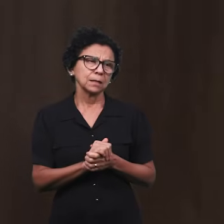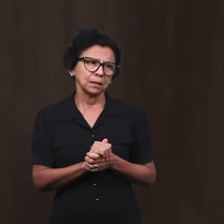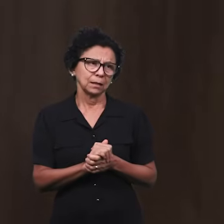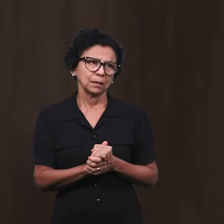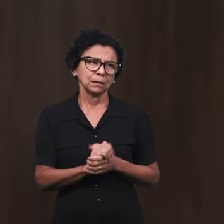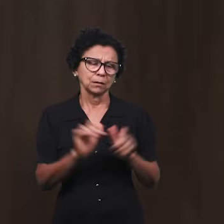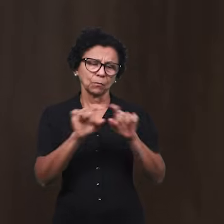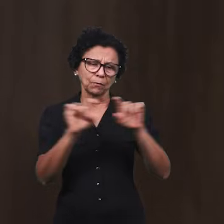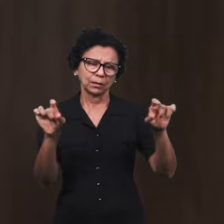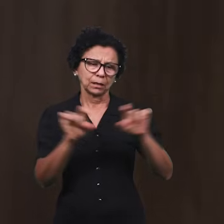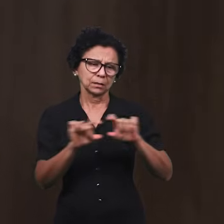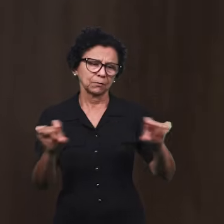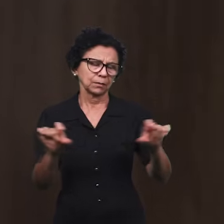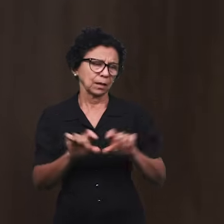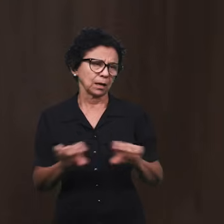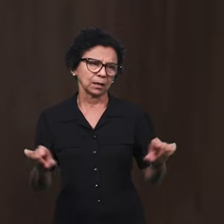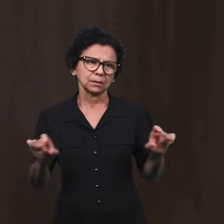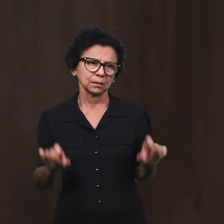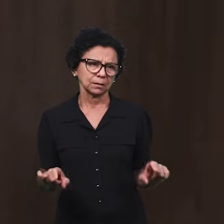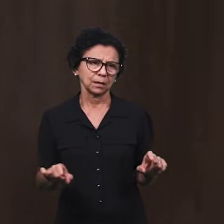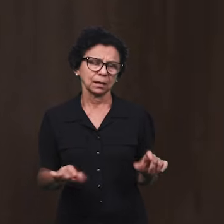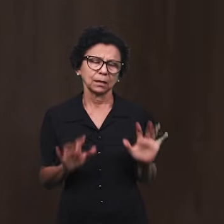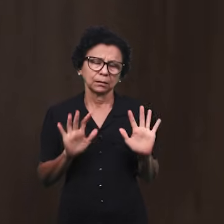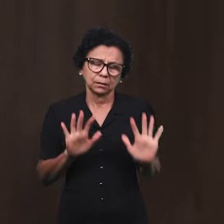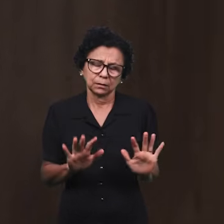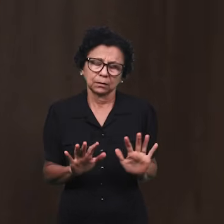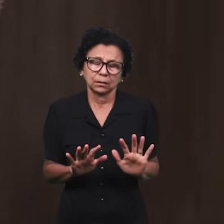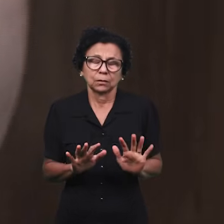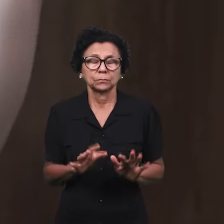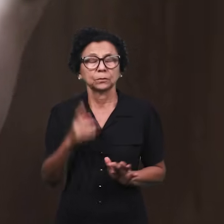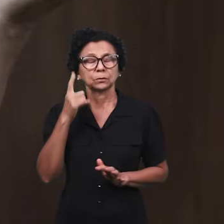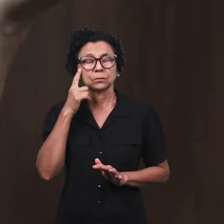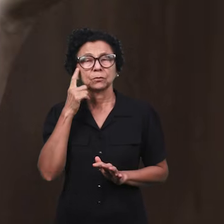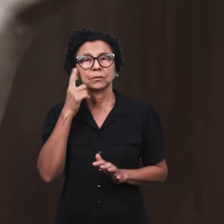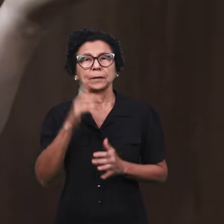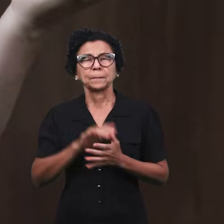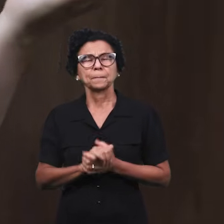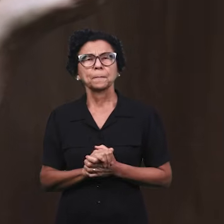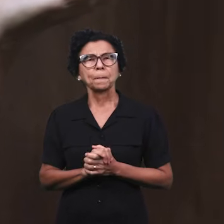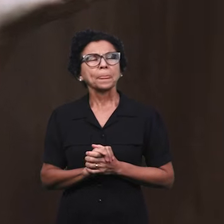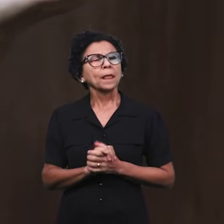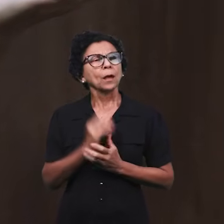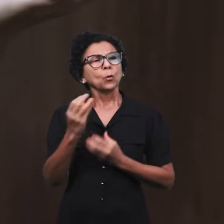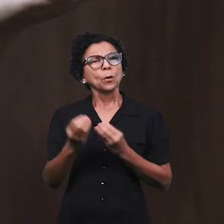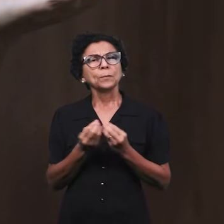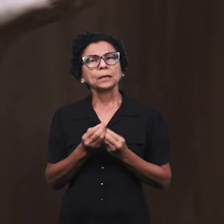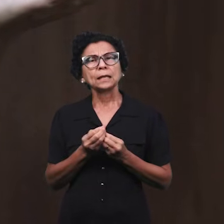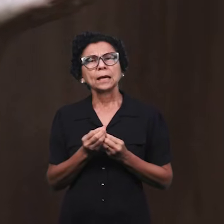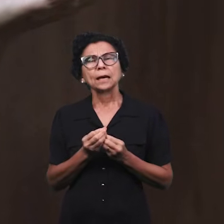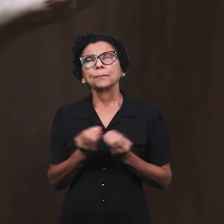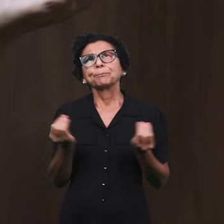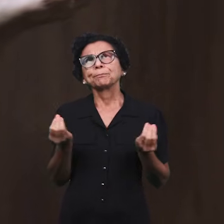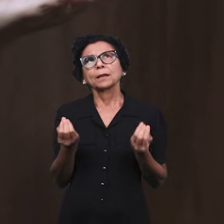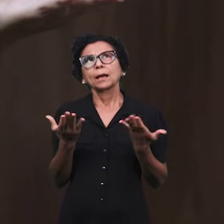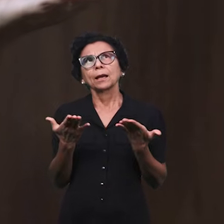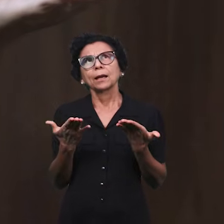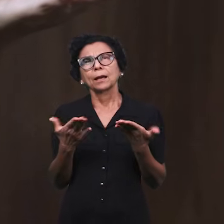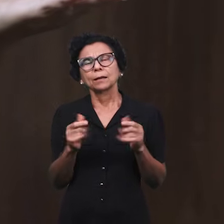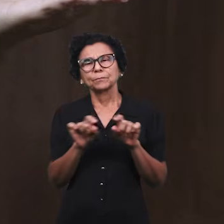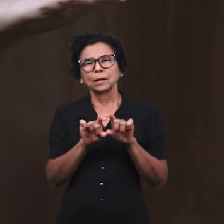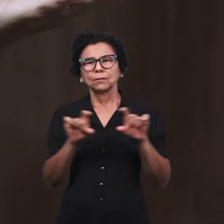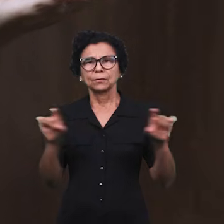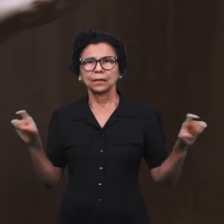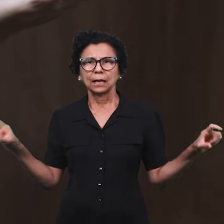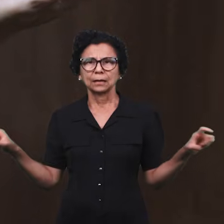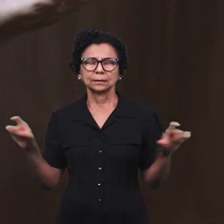e também não é o sol nascer, não é isso. O que é nascer um novo dia? A gente vai ter que explicar sobre o que seria isso. É nascer um novo